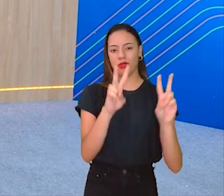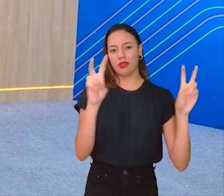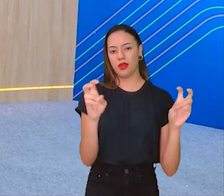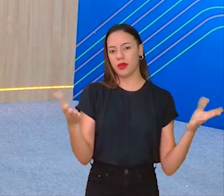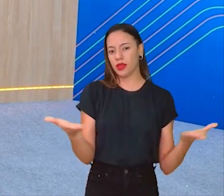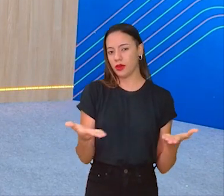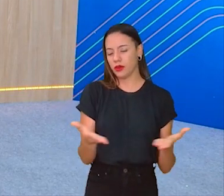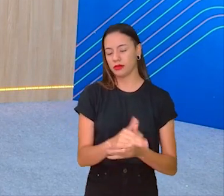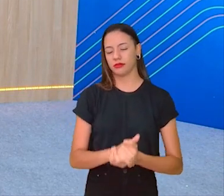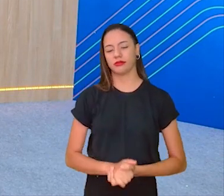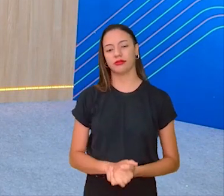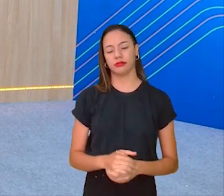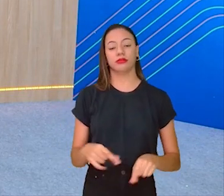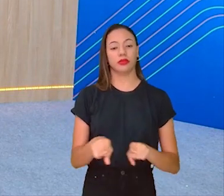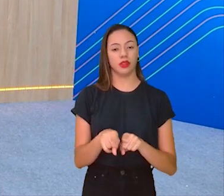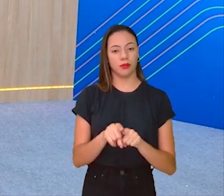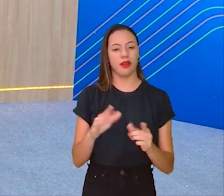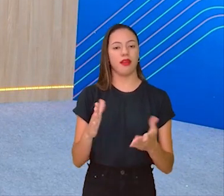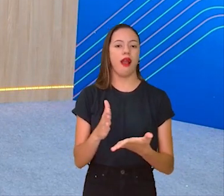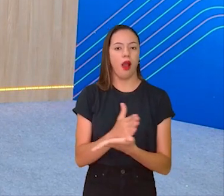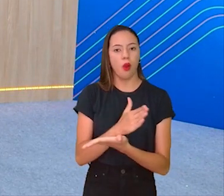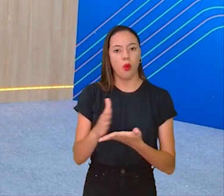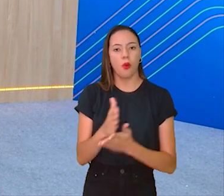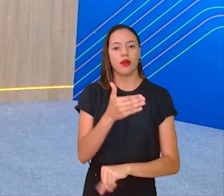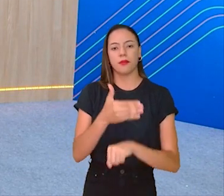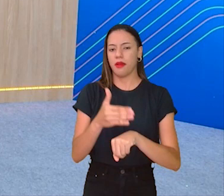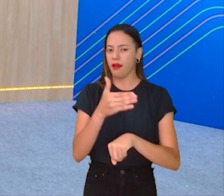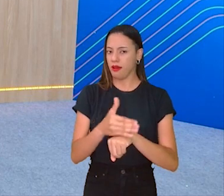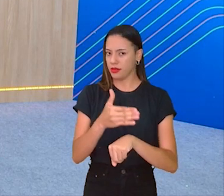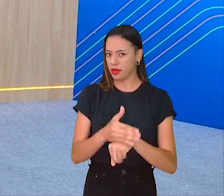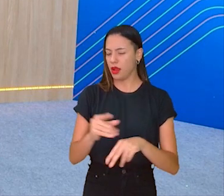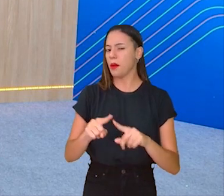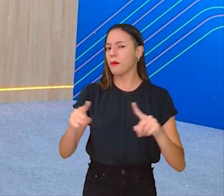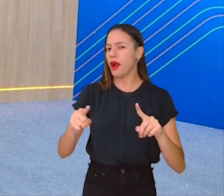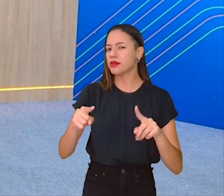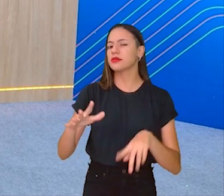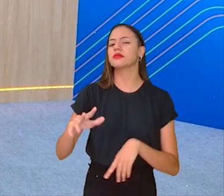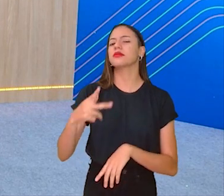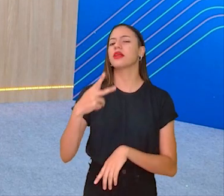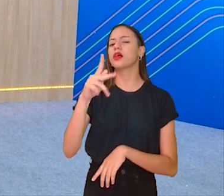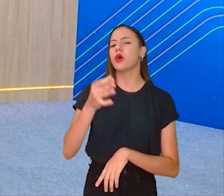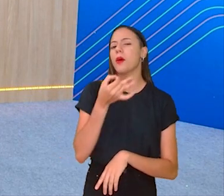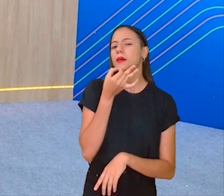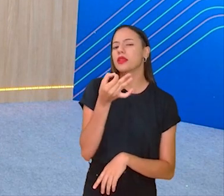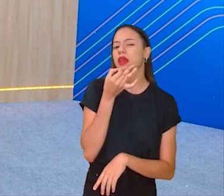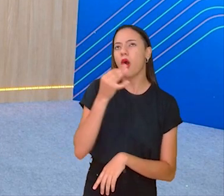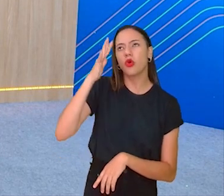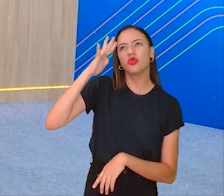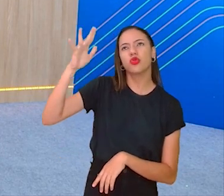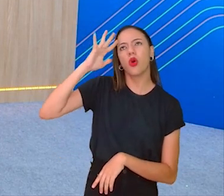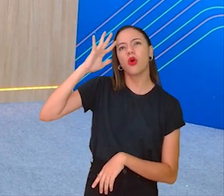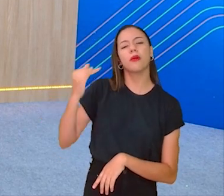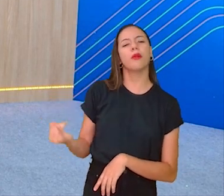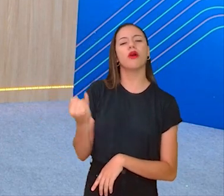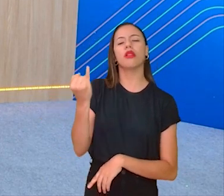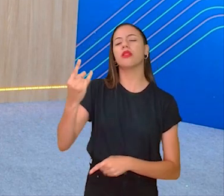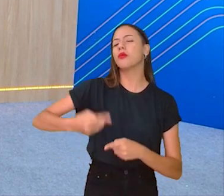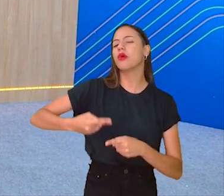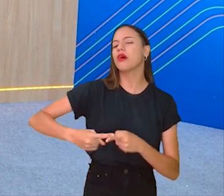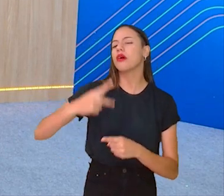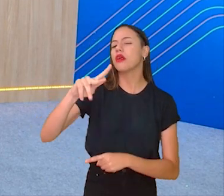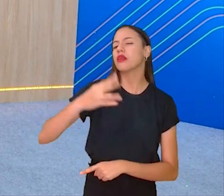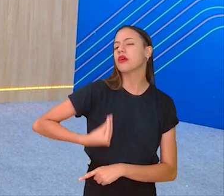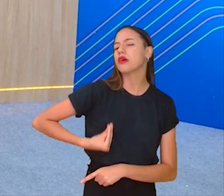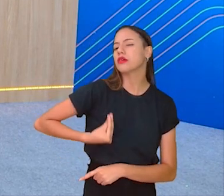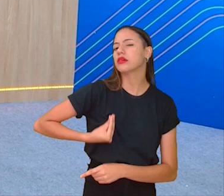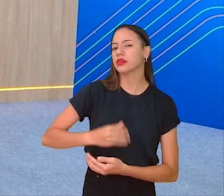né, e trazer também algumas coisas práticas, né? Mas para você, qual a importância dos sonhos na sua vida? De a